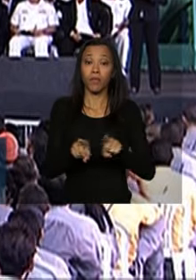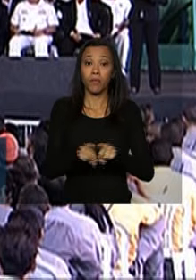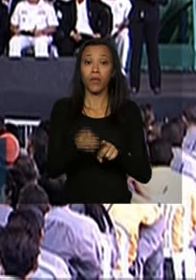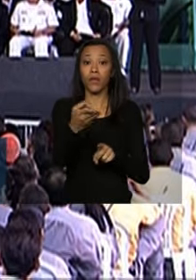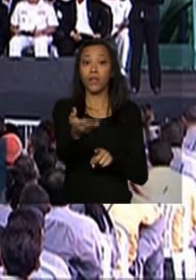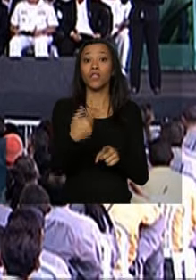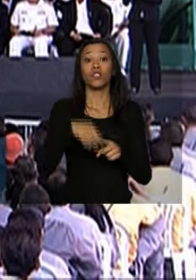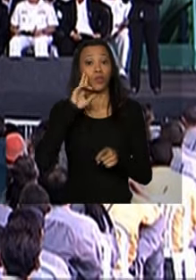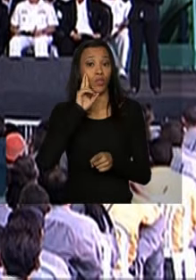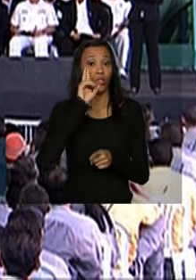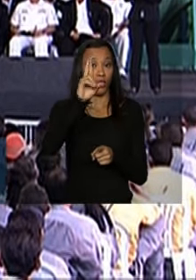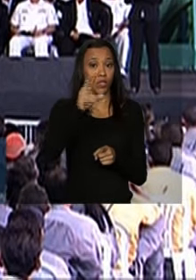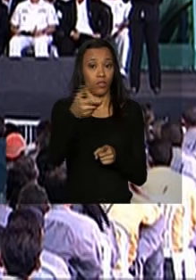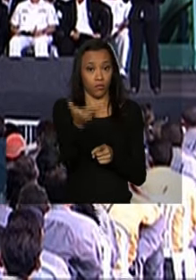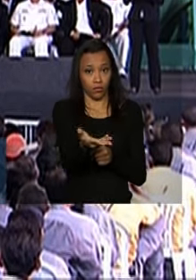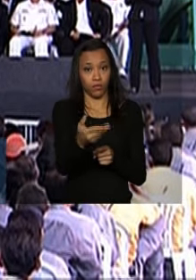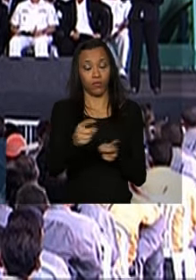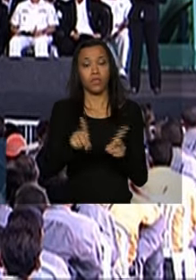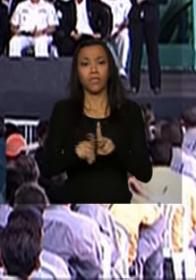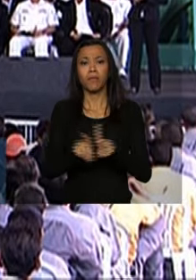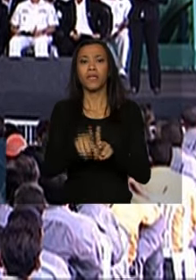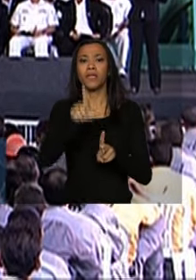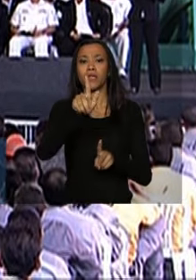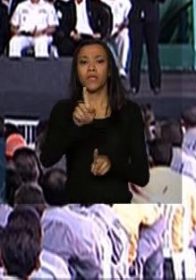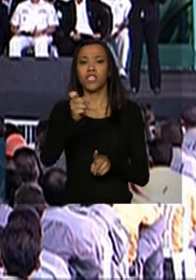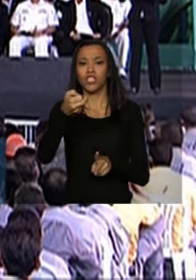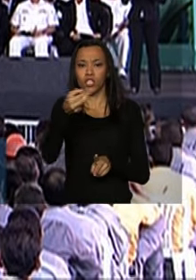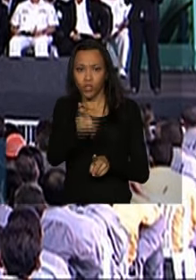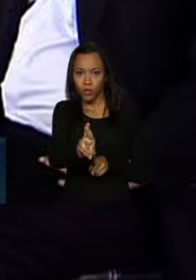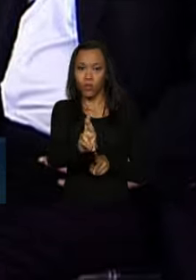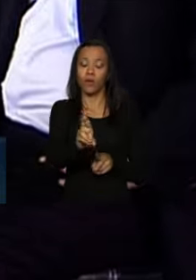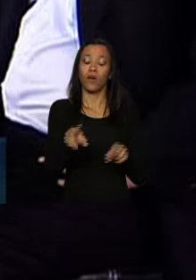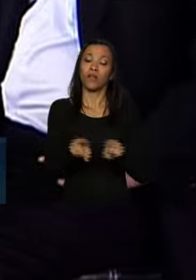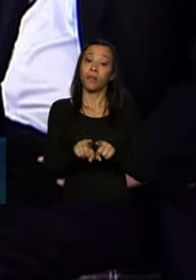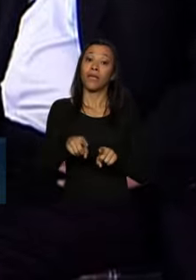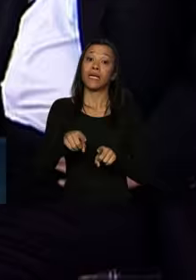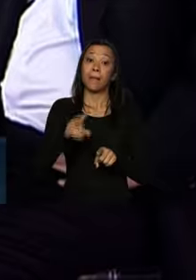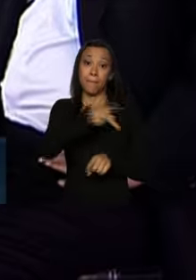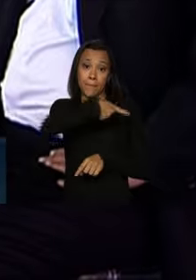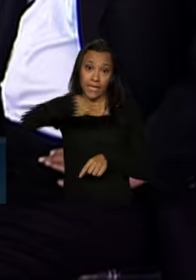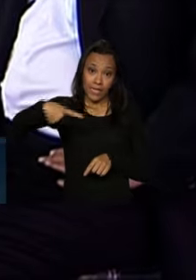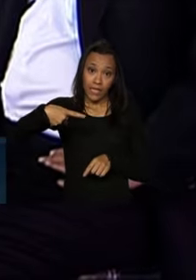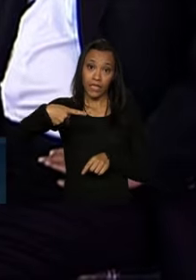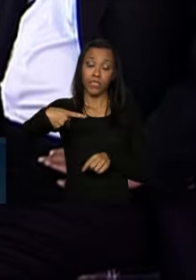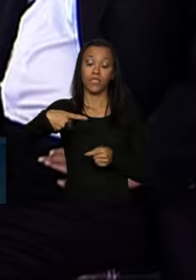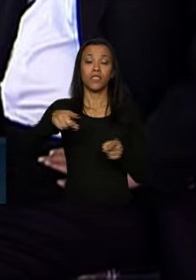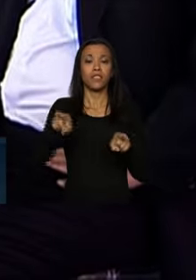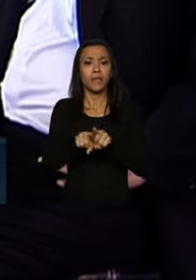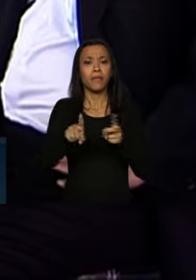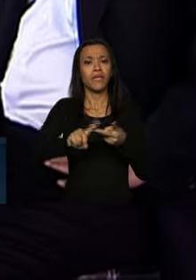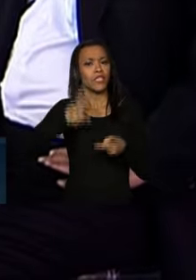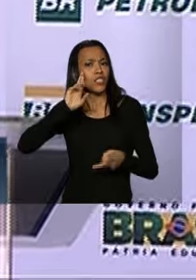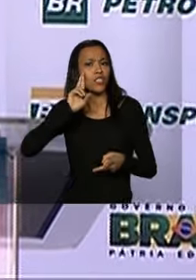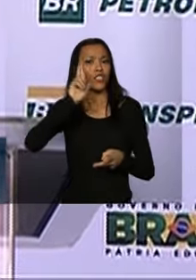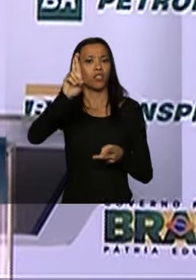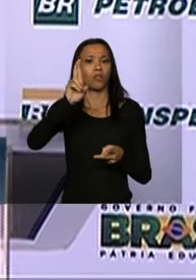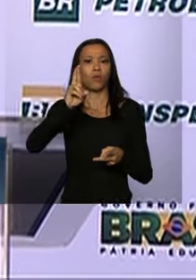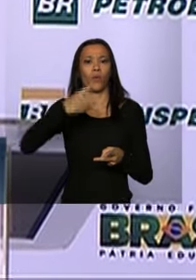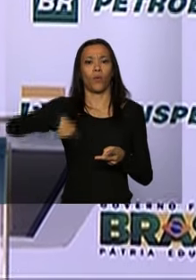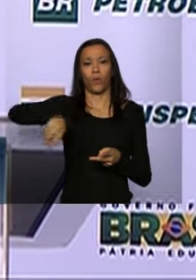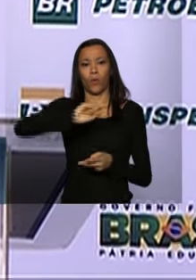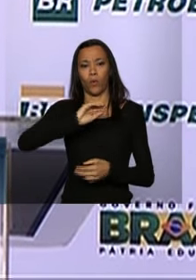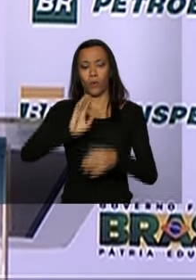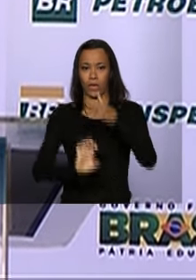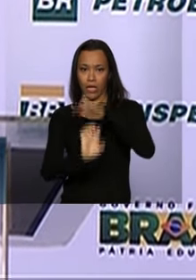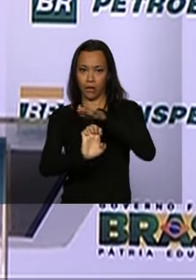EAS. Quero saudar também o presidente e diretores e gestores da Petrobras